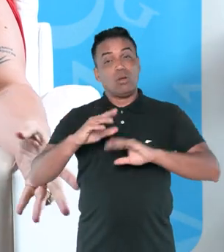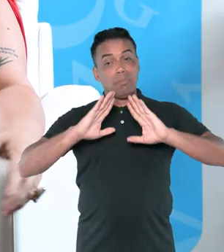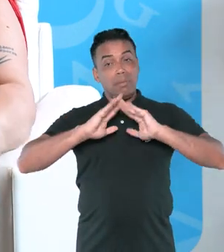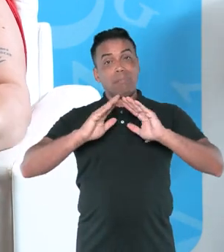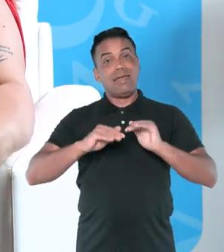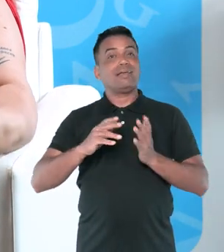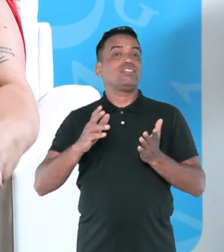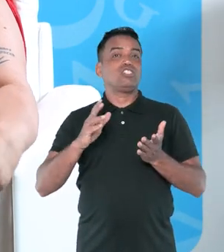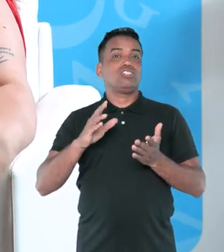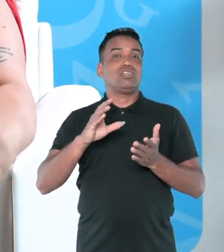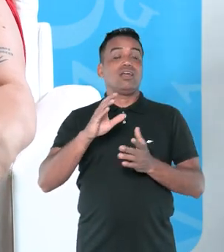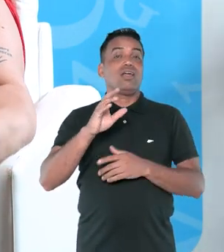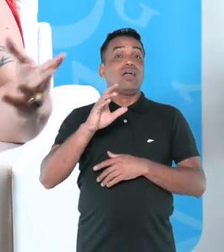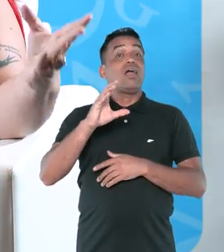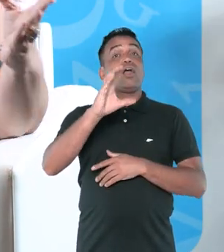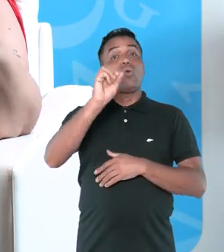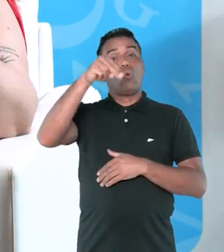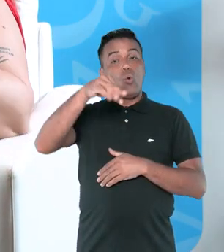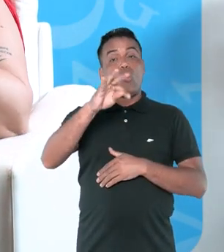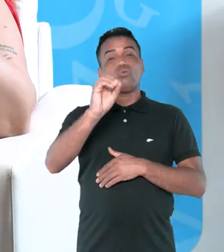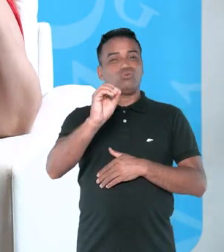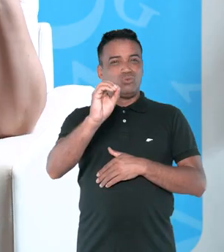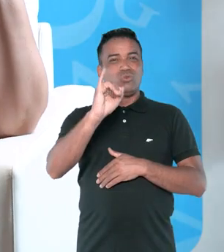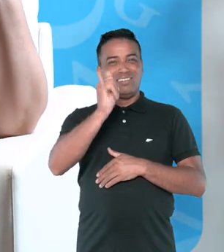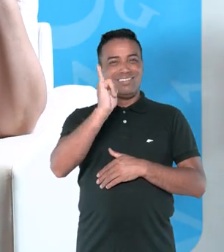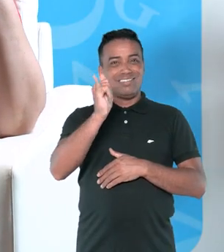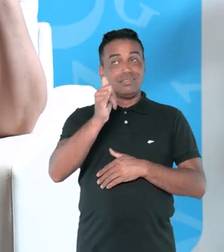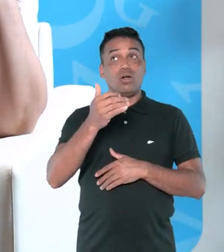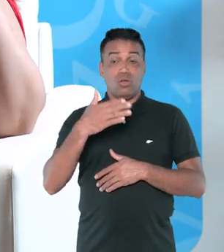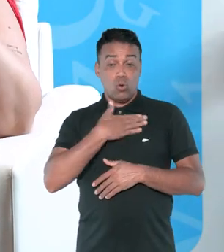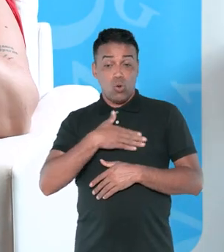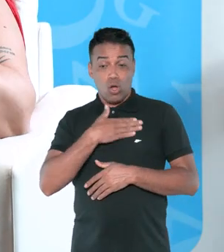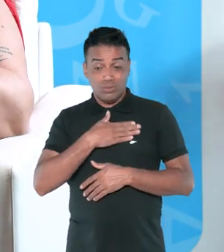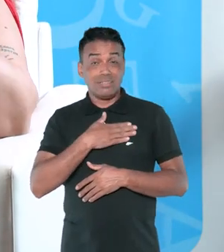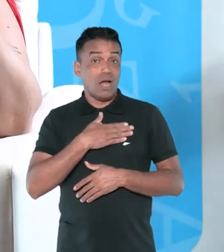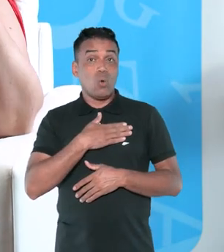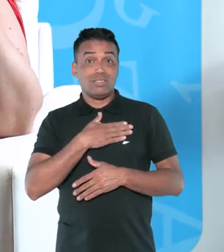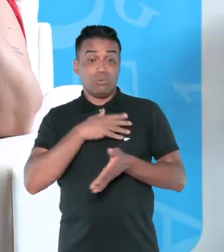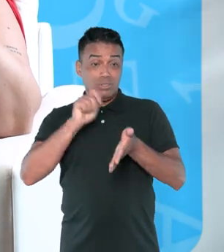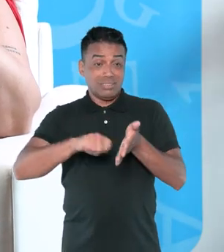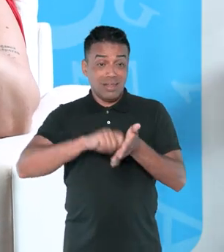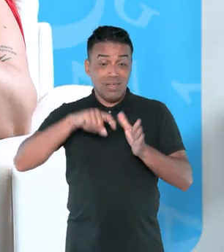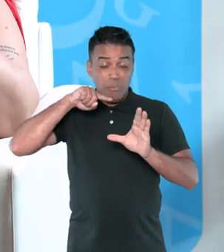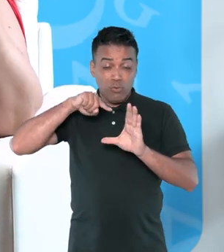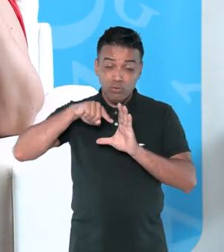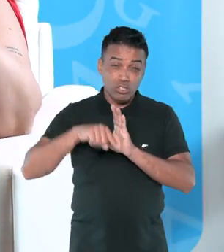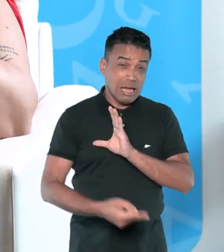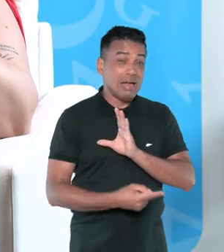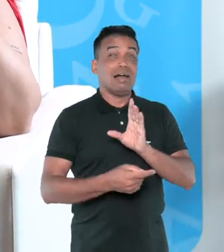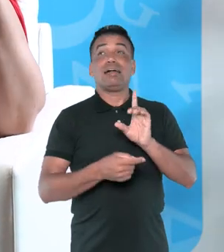uma coletânea, uma coisa muito difícil, porque eu gosto de ter, quando eu começo a escrever, é um mergulho tão grande com fontes,